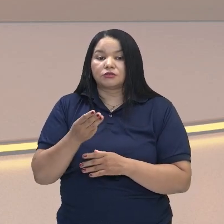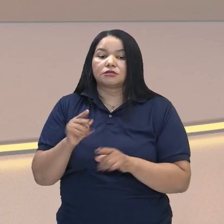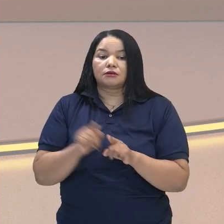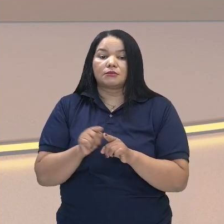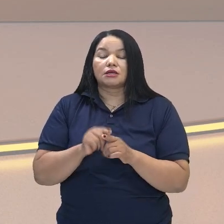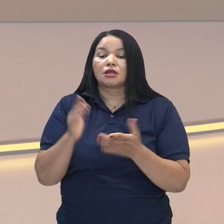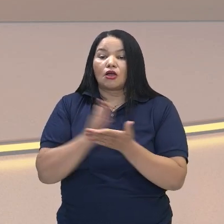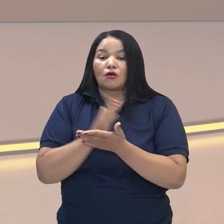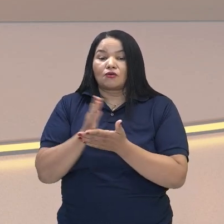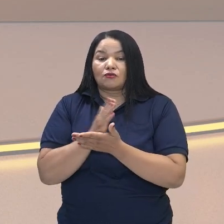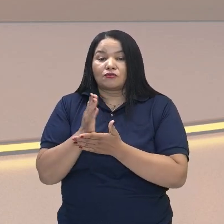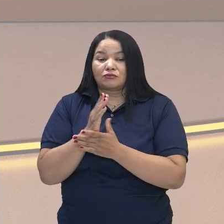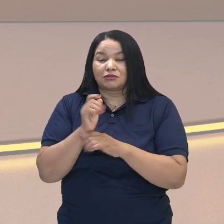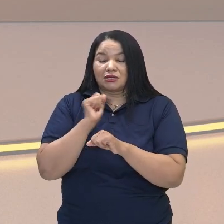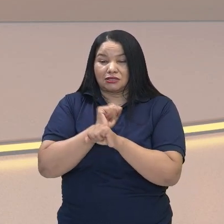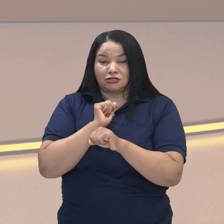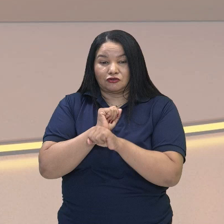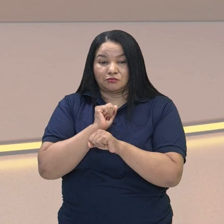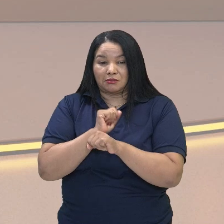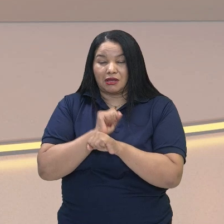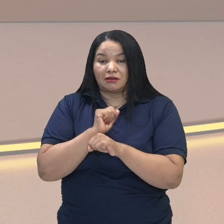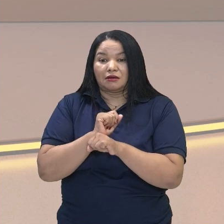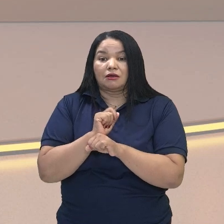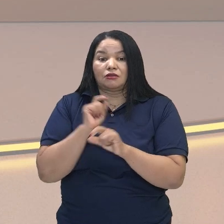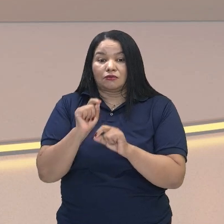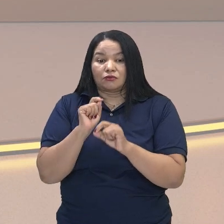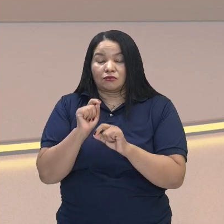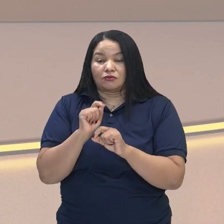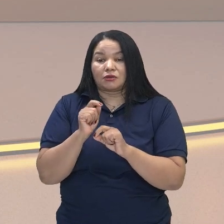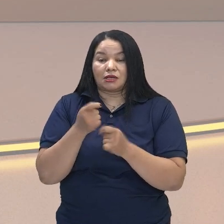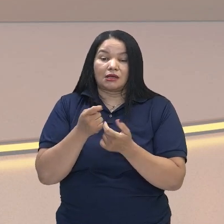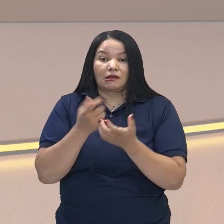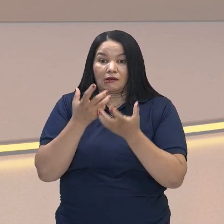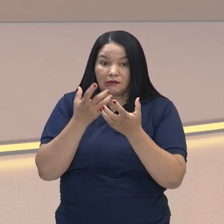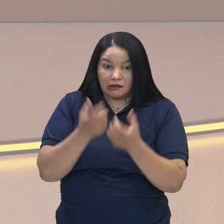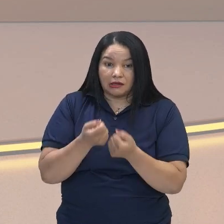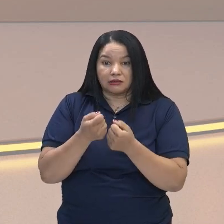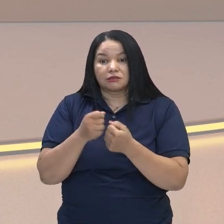aguardando reconhecimento como refugiados, com